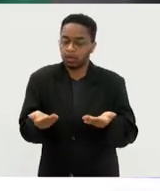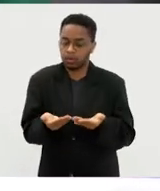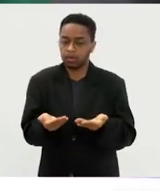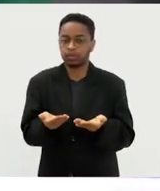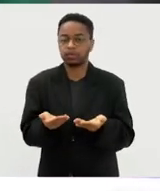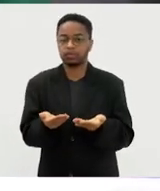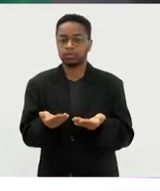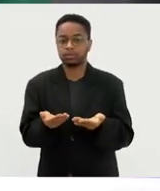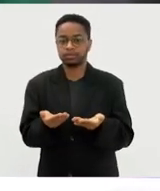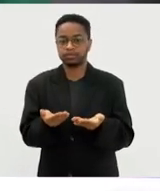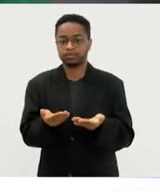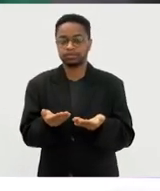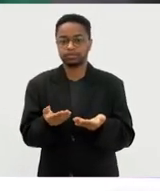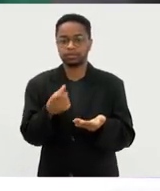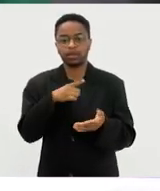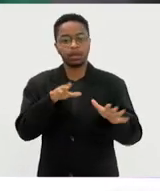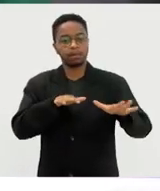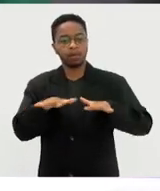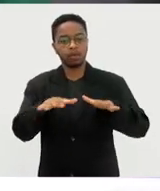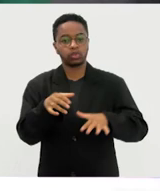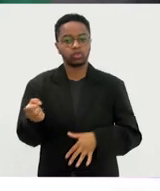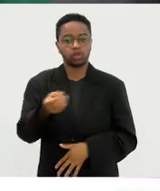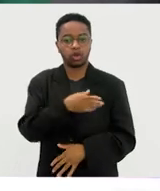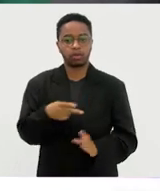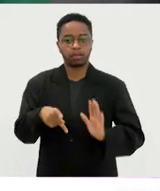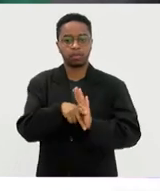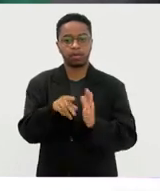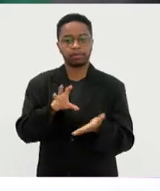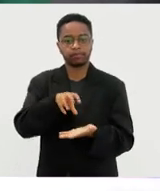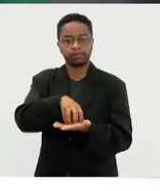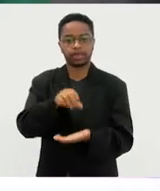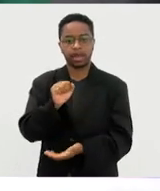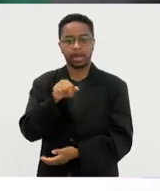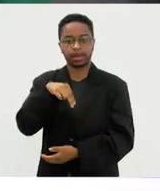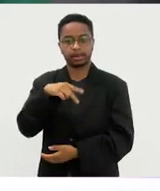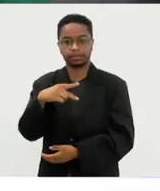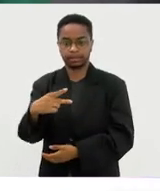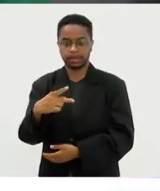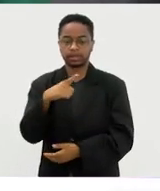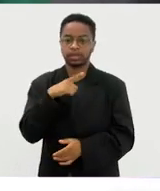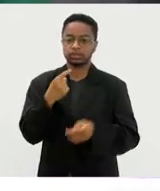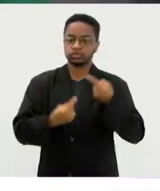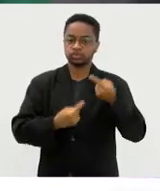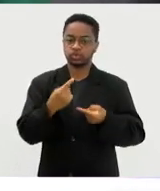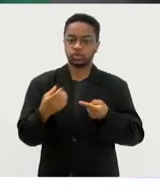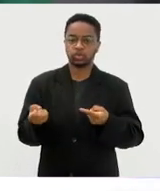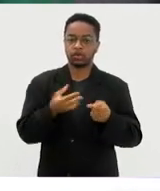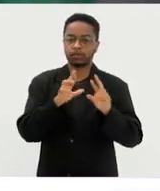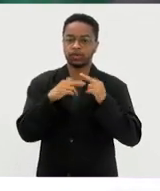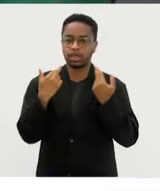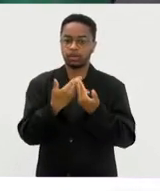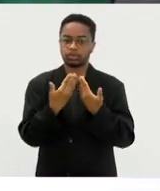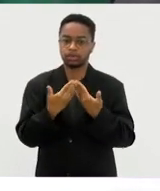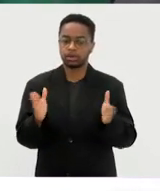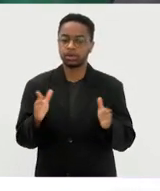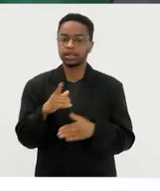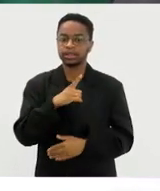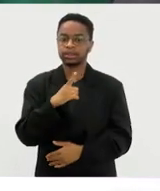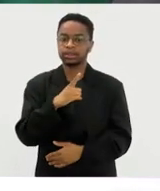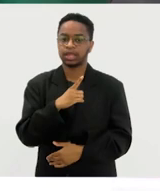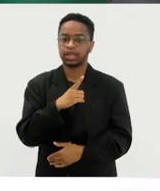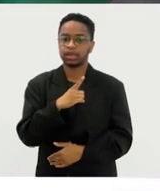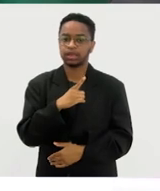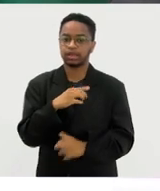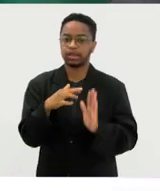nova movimentação da ANP, que vai ser discutida nessa nova audiência pública, impondo